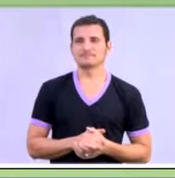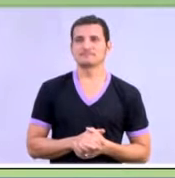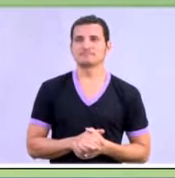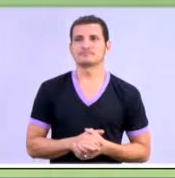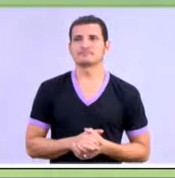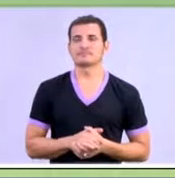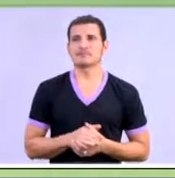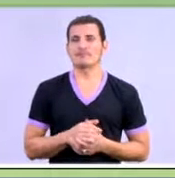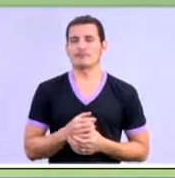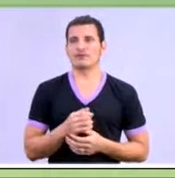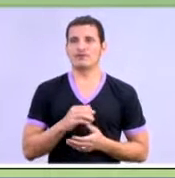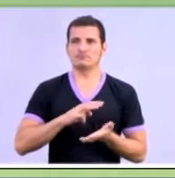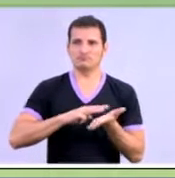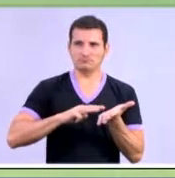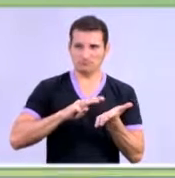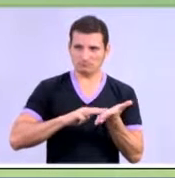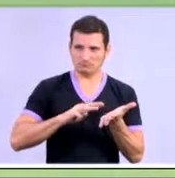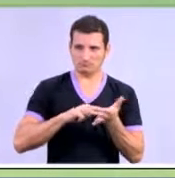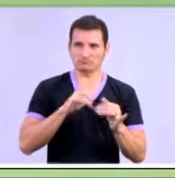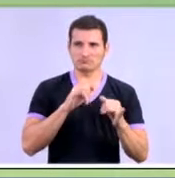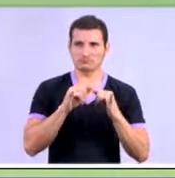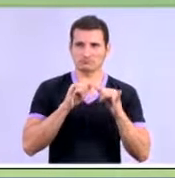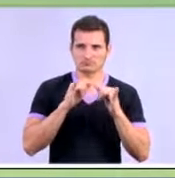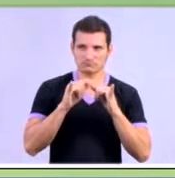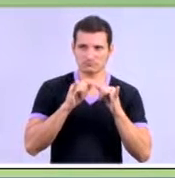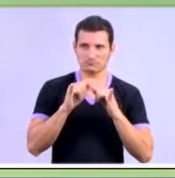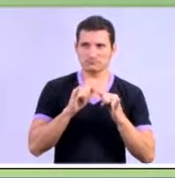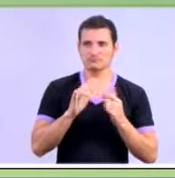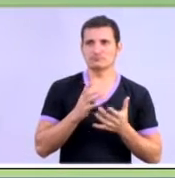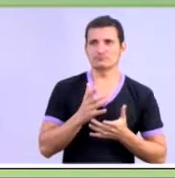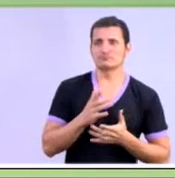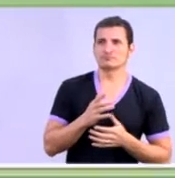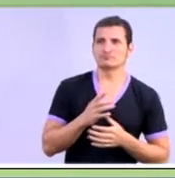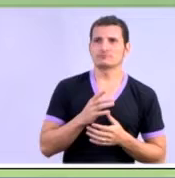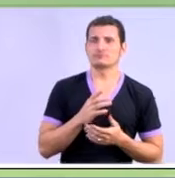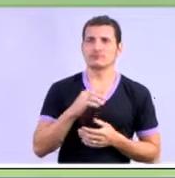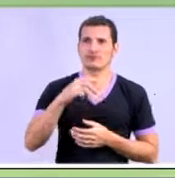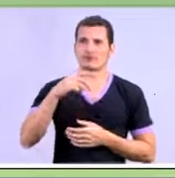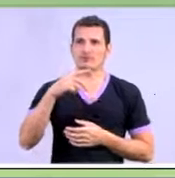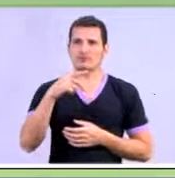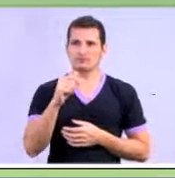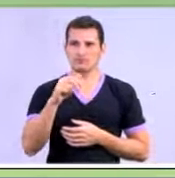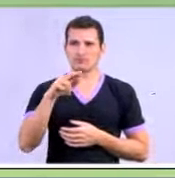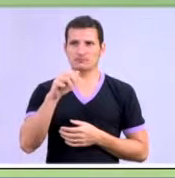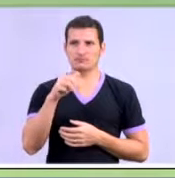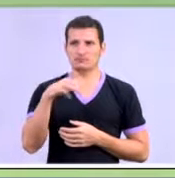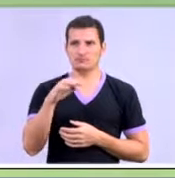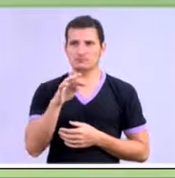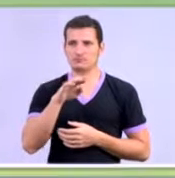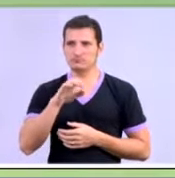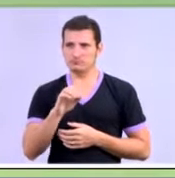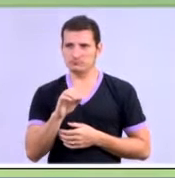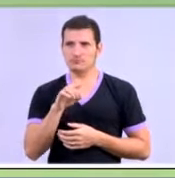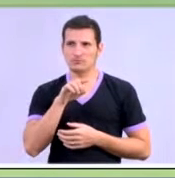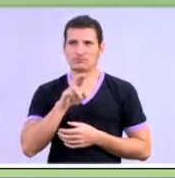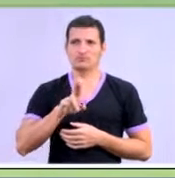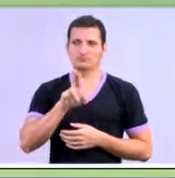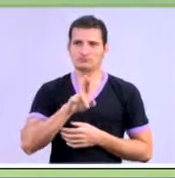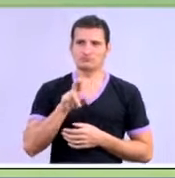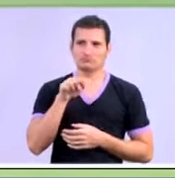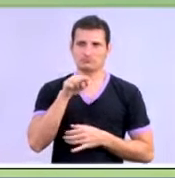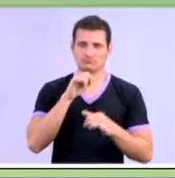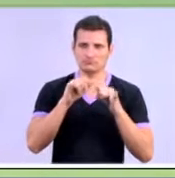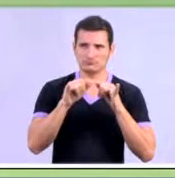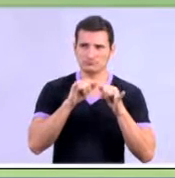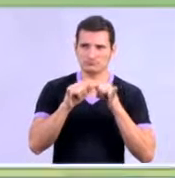eu passo um argumento ao método, quando eu passo um parâmetro ao método, ele vai utilizar essas informações